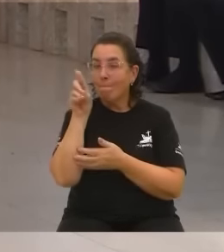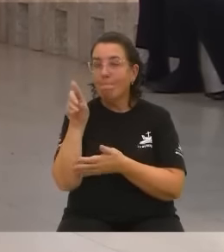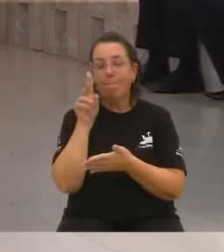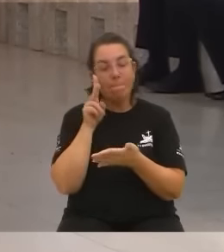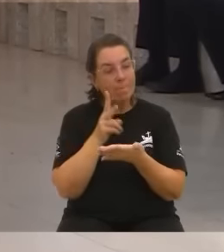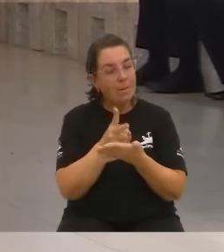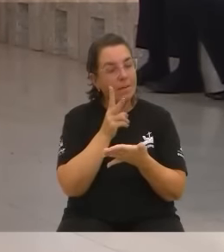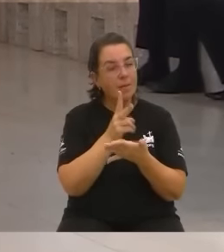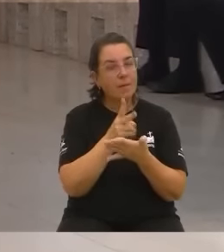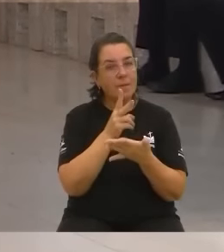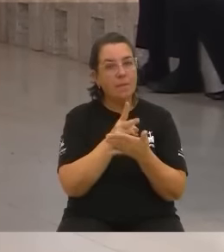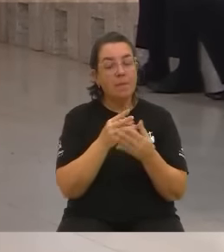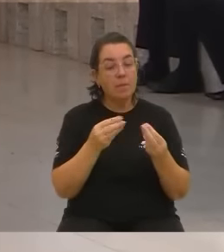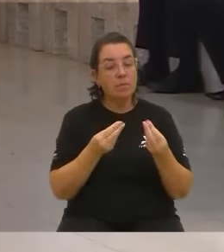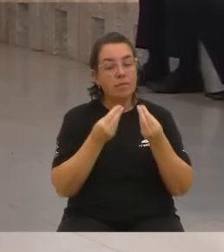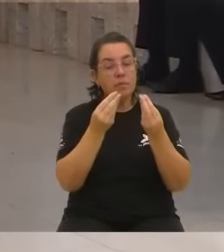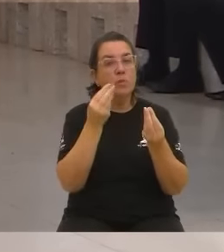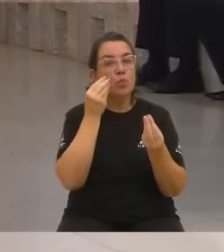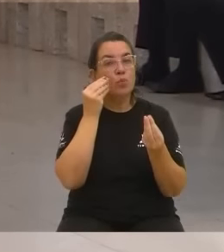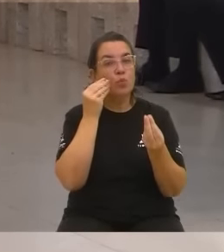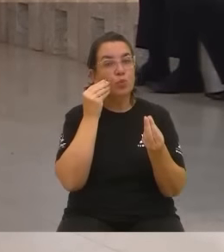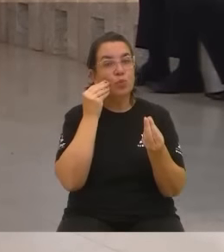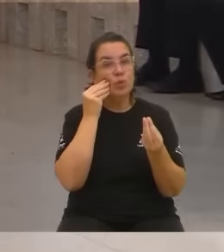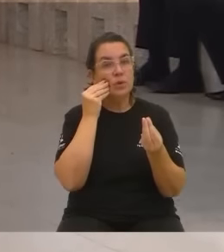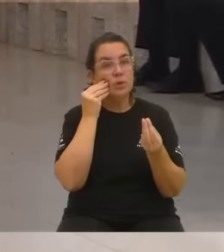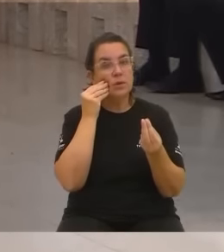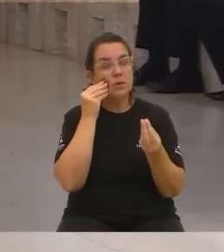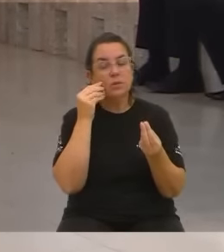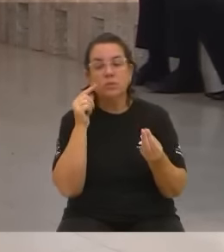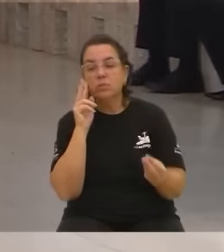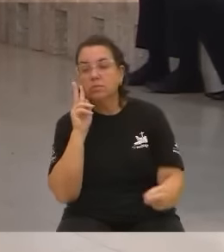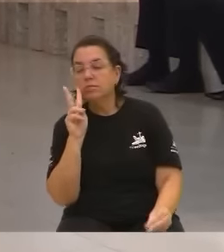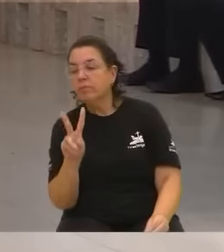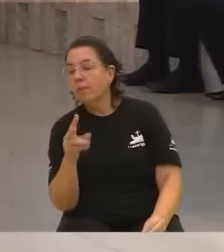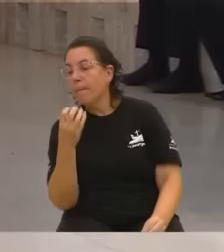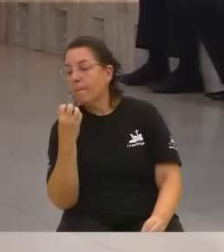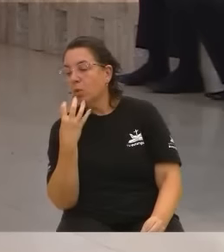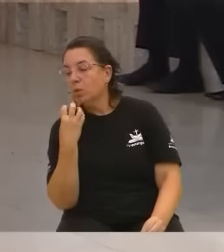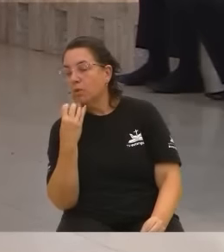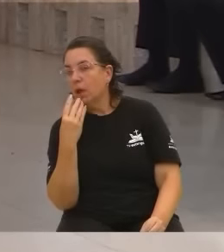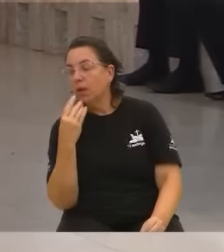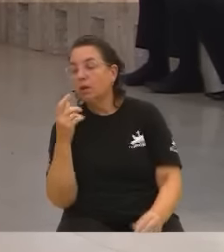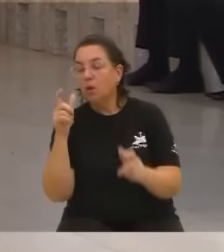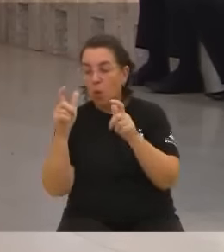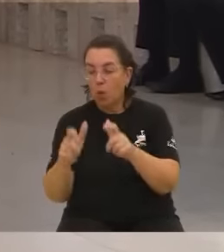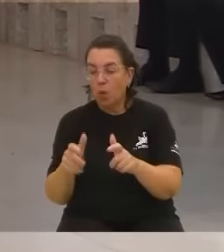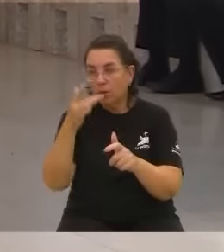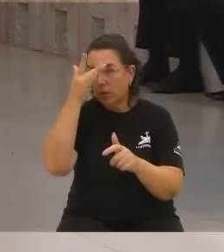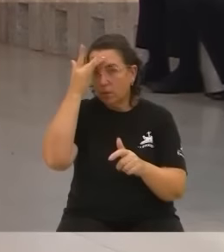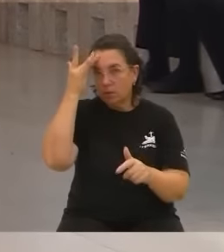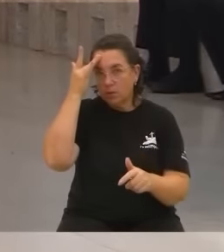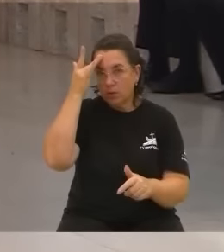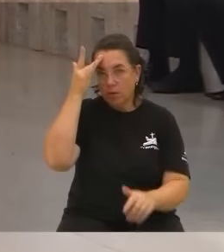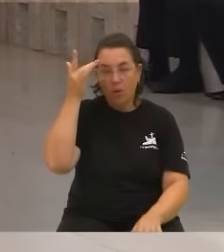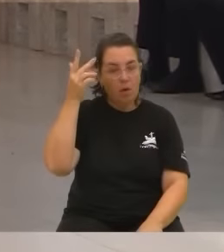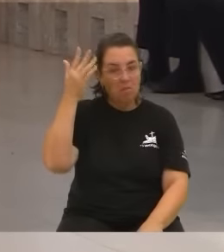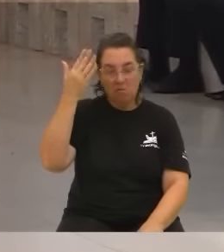sempre quer dar uma chance e enxerga a bondade onde o ser humano não